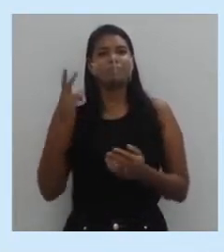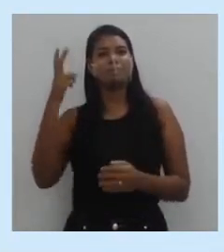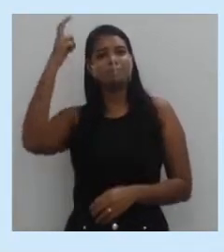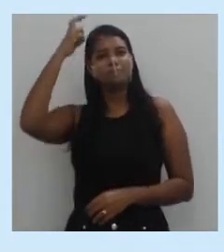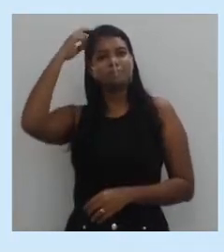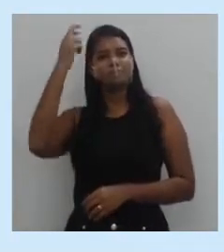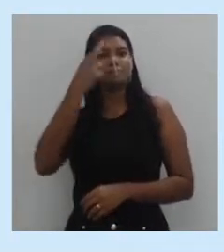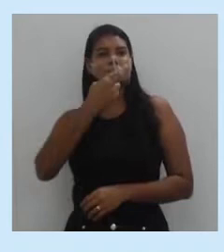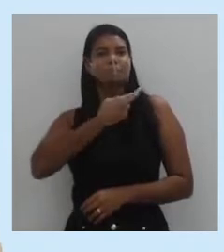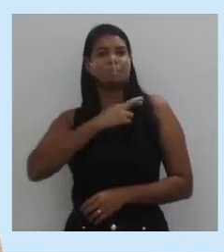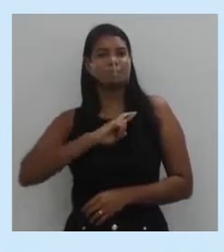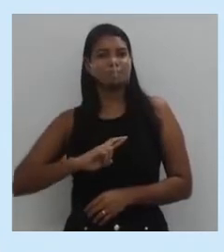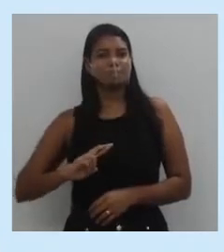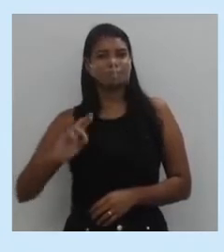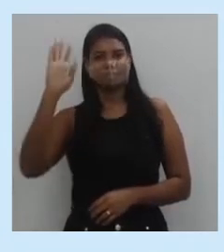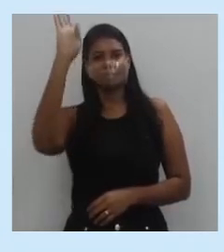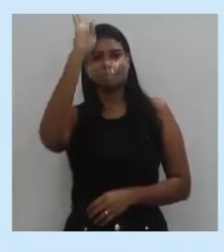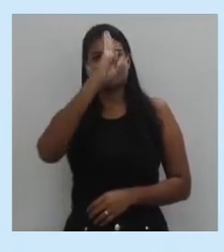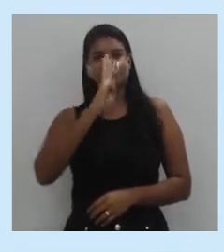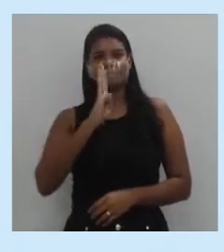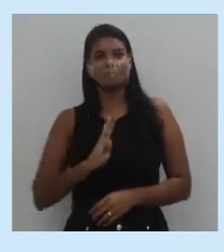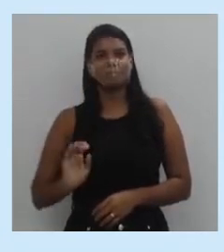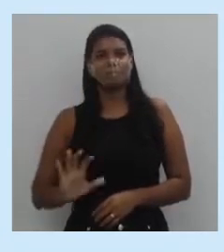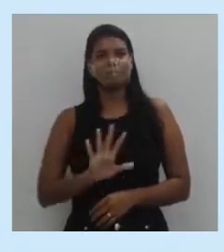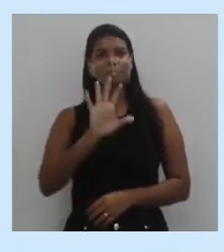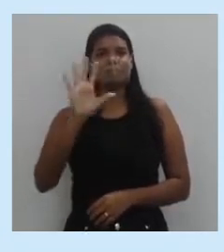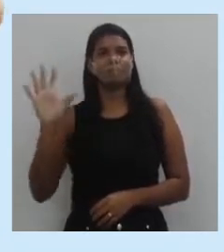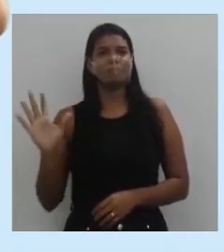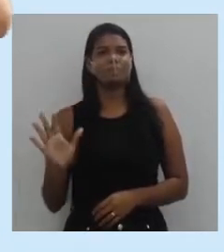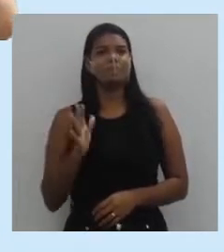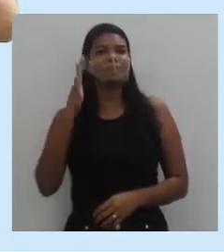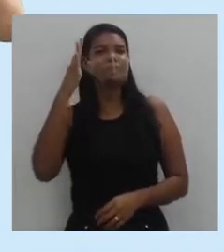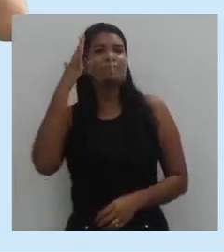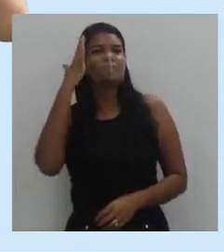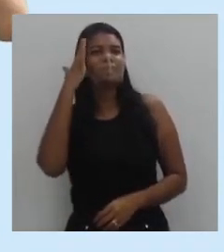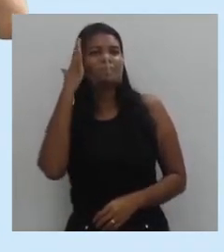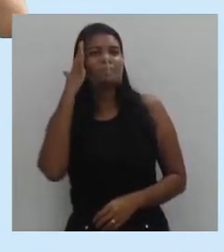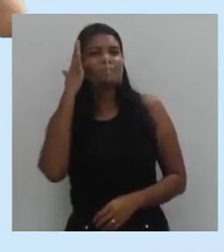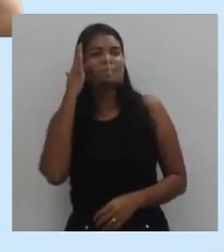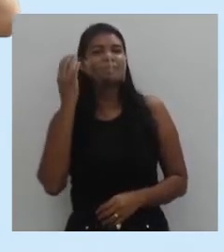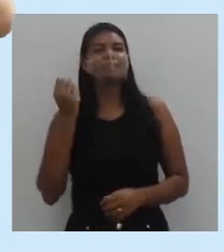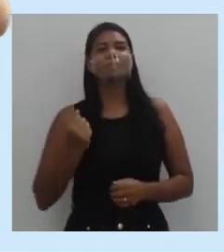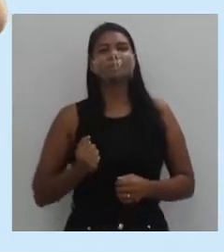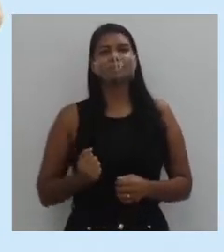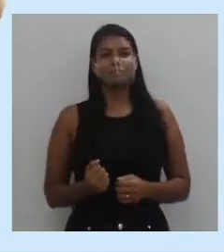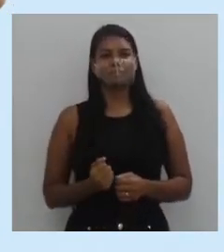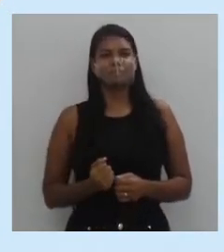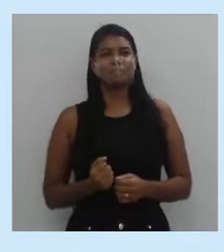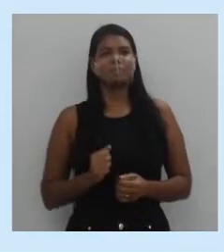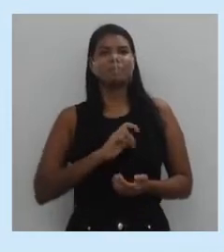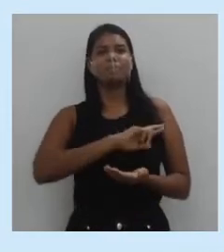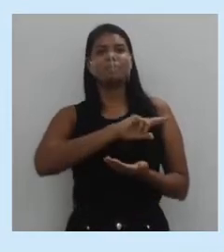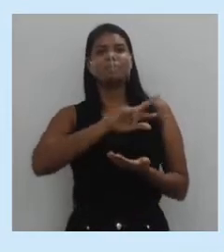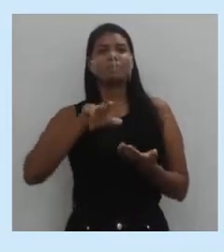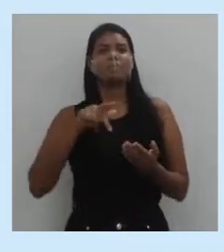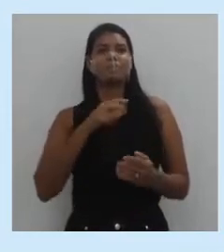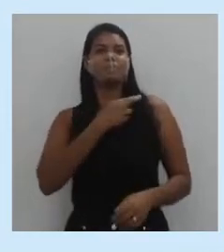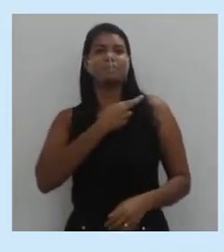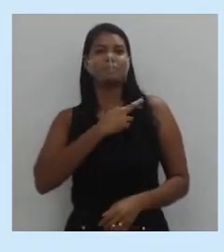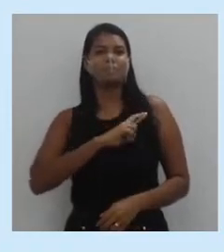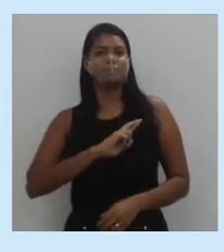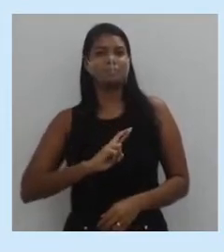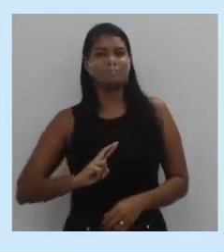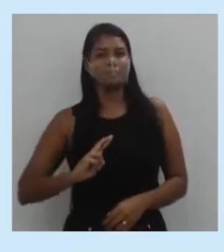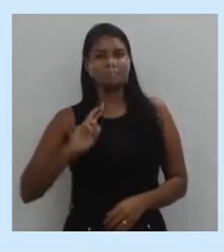diversidade cultural religiosa no Brasil. Então já dá para entender muito bem